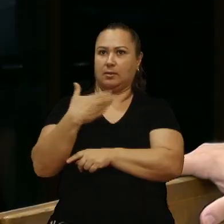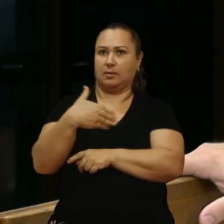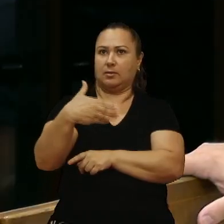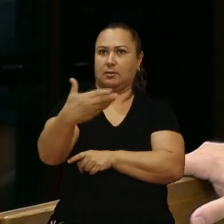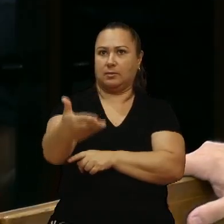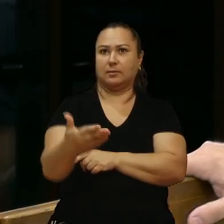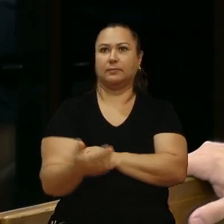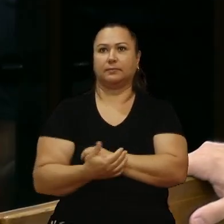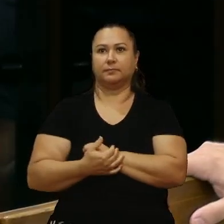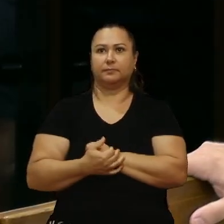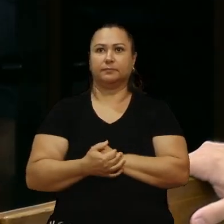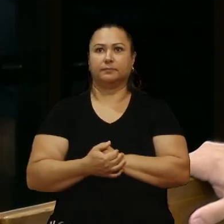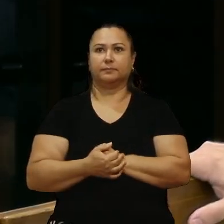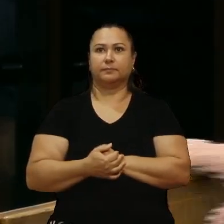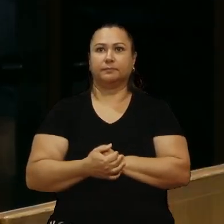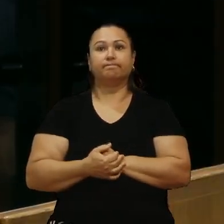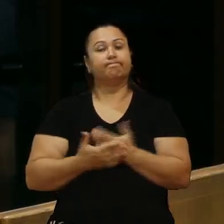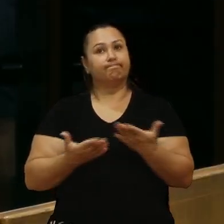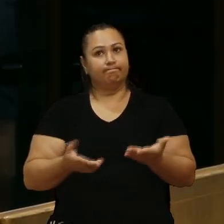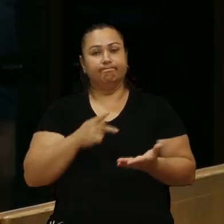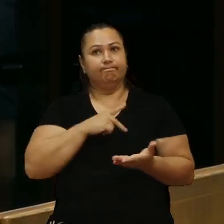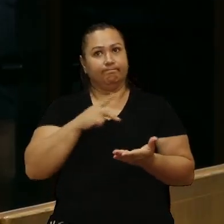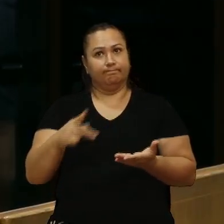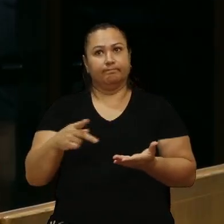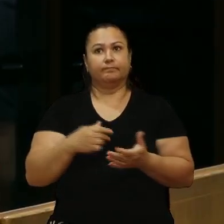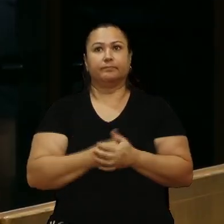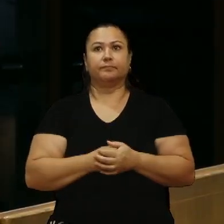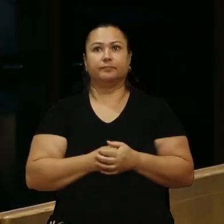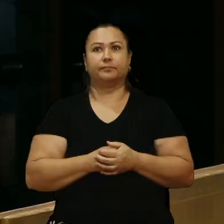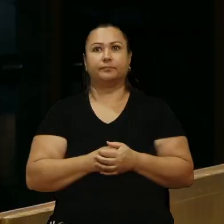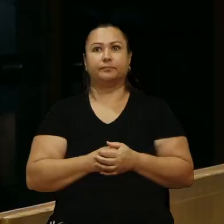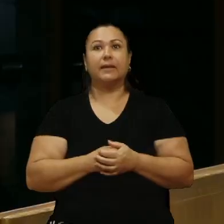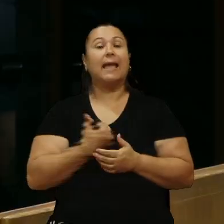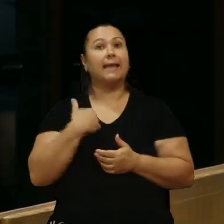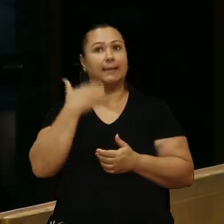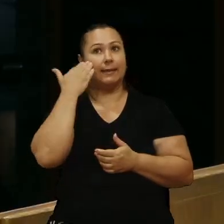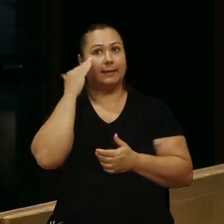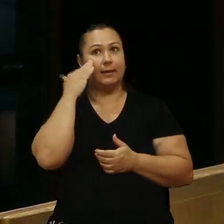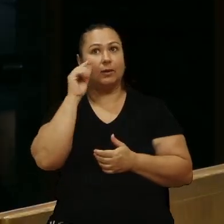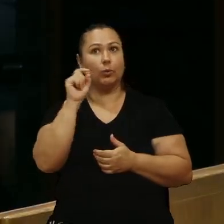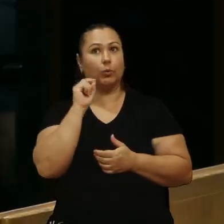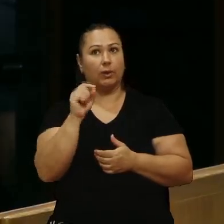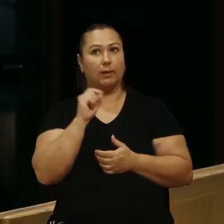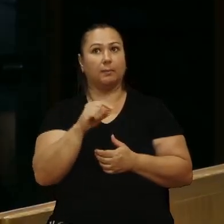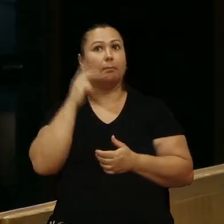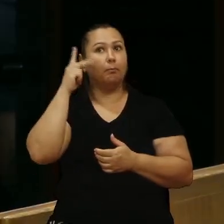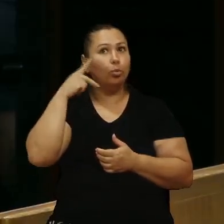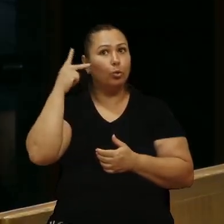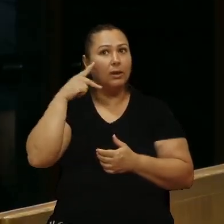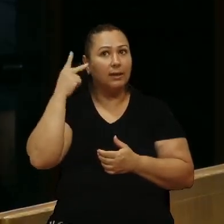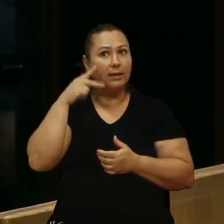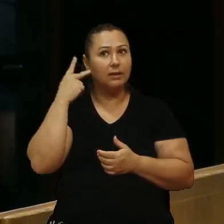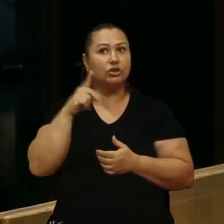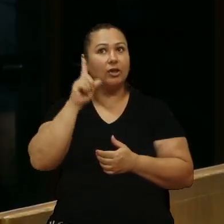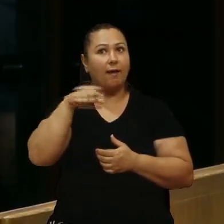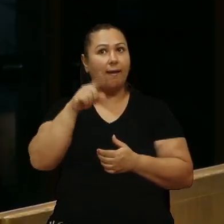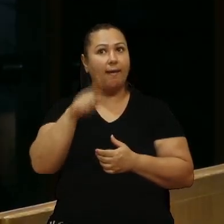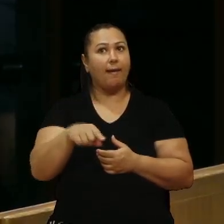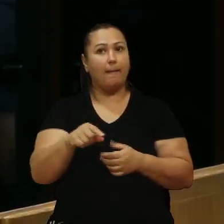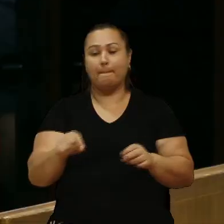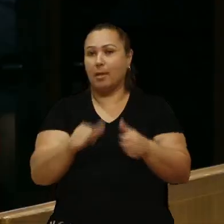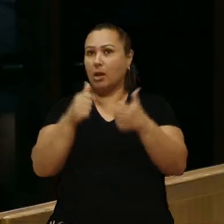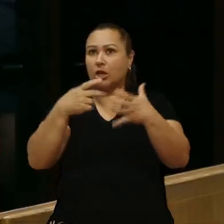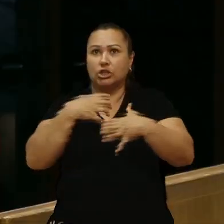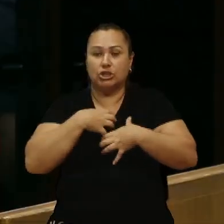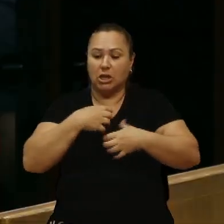tivemos, que a nossa geração teve. Então, presidente, por entender que política se faz da melhor